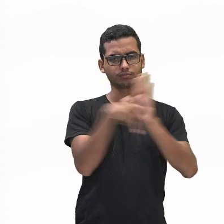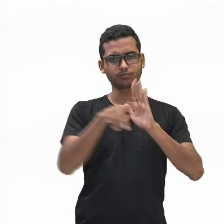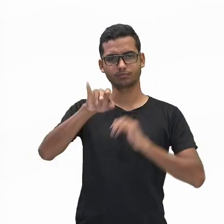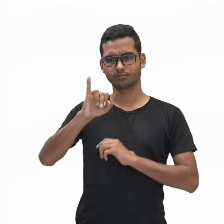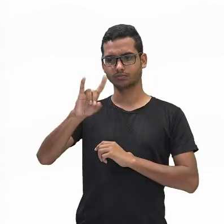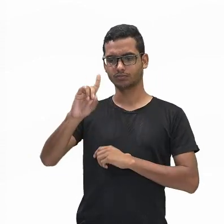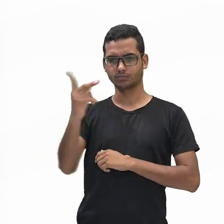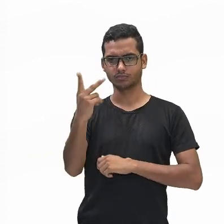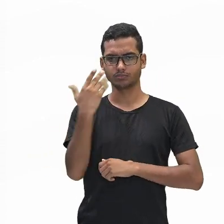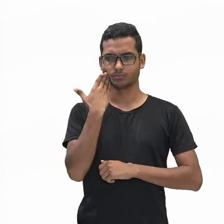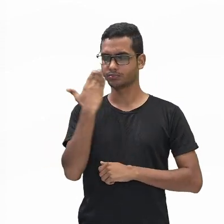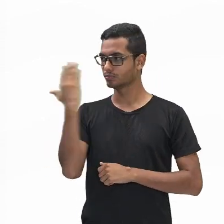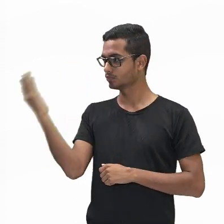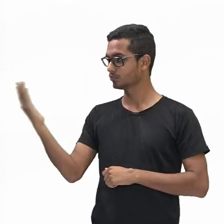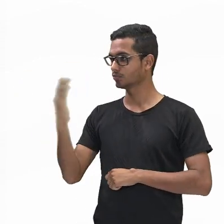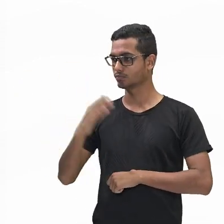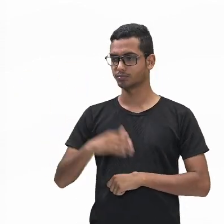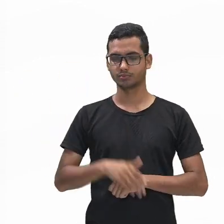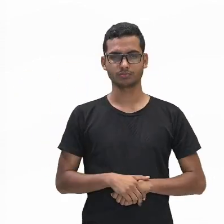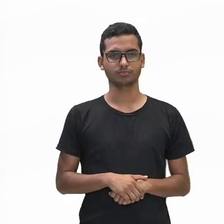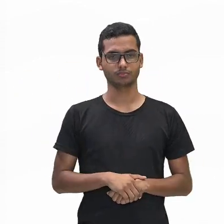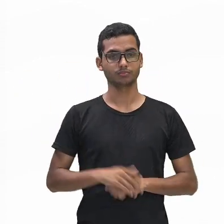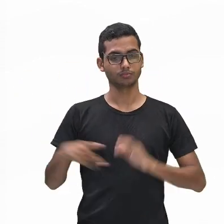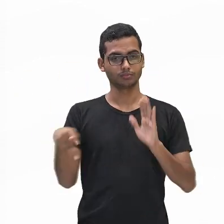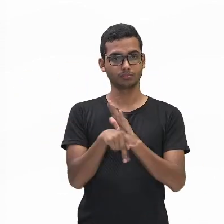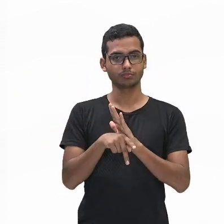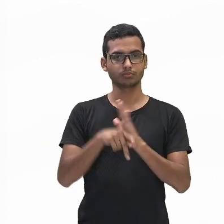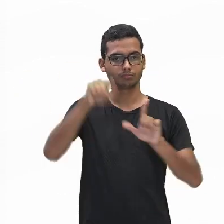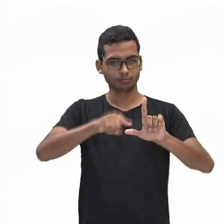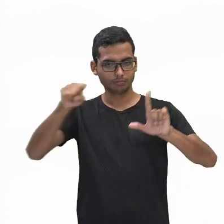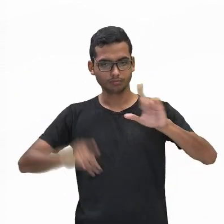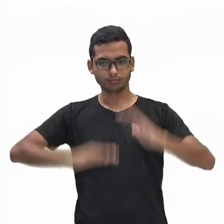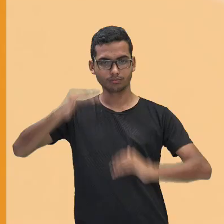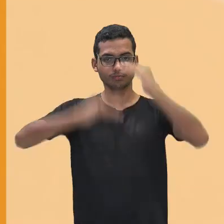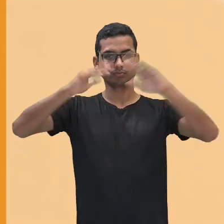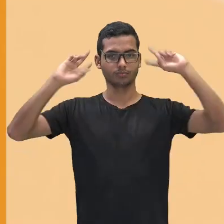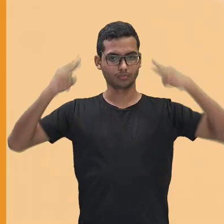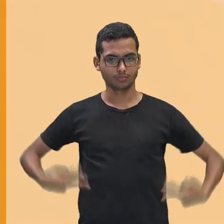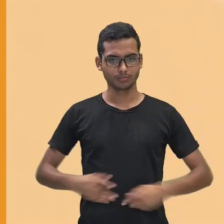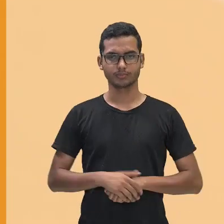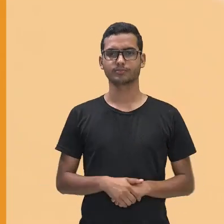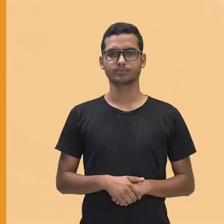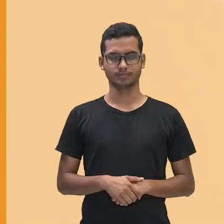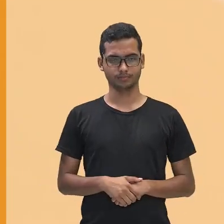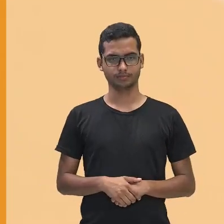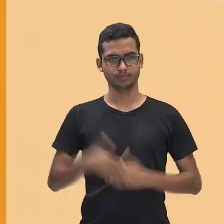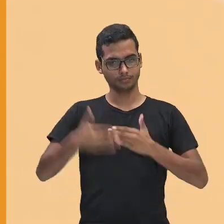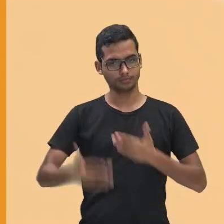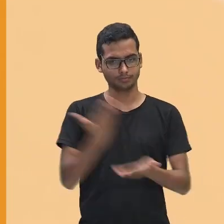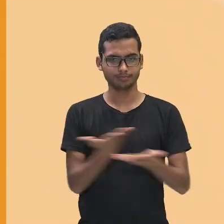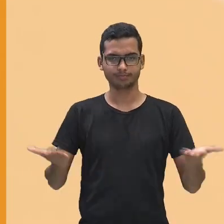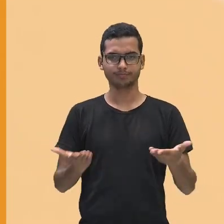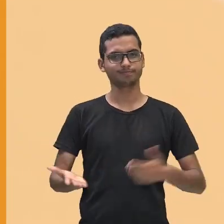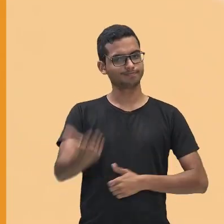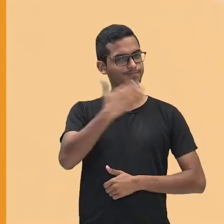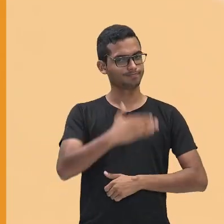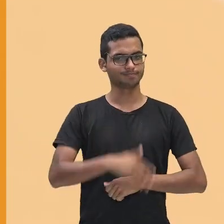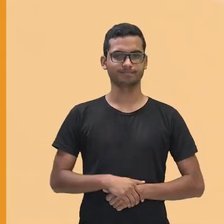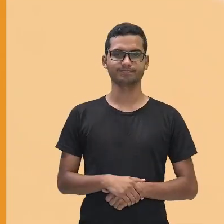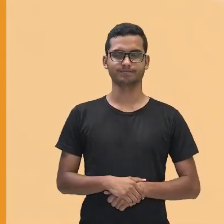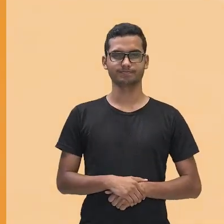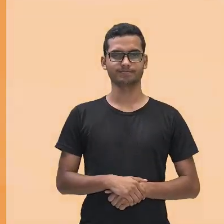no ranking do Índice de Desenvolvimento Humano, ou do IDH. Então vamos aí a mais uma aula de